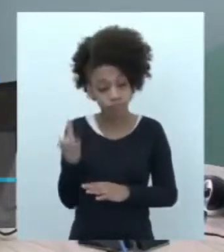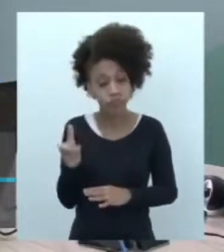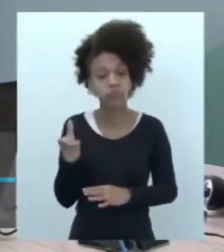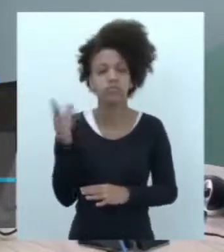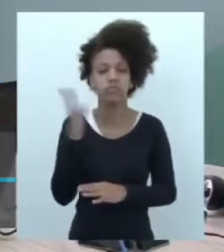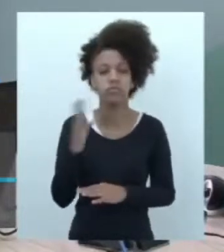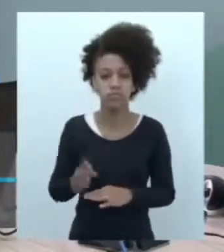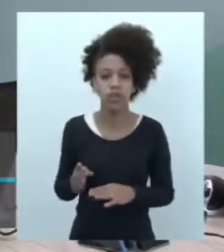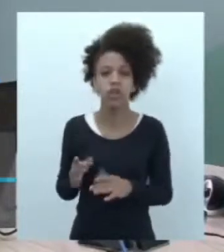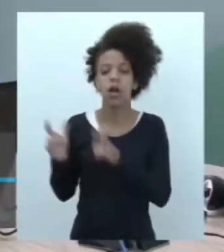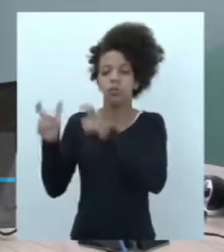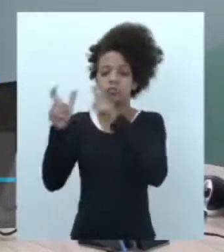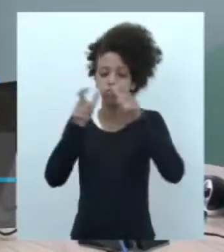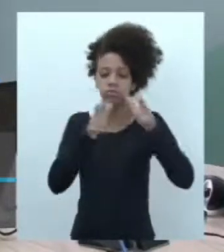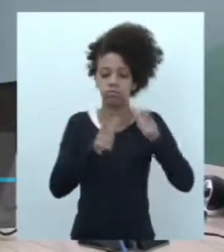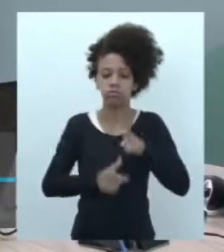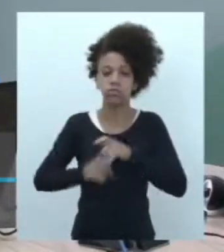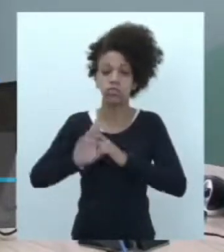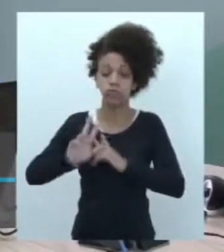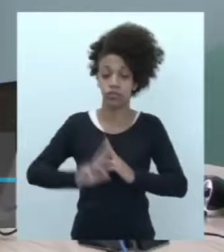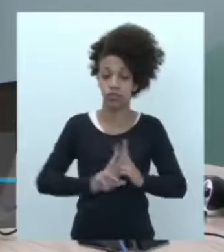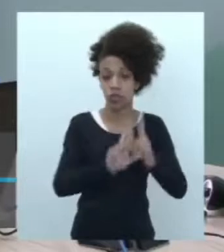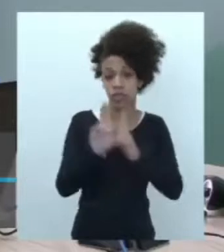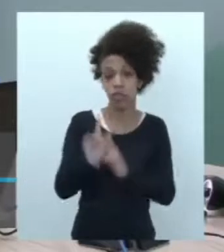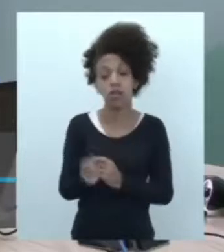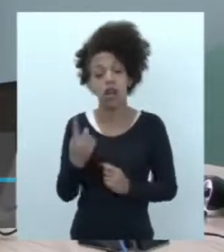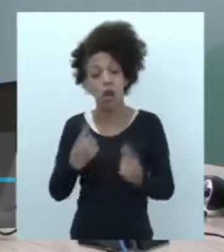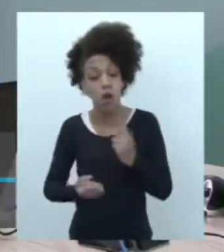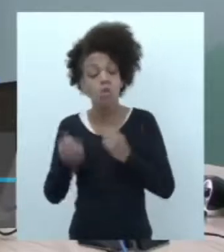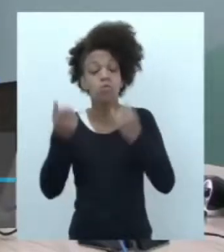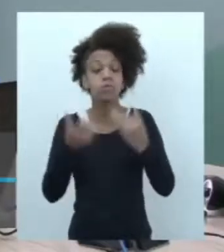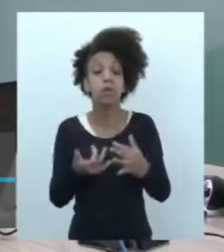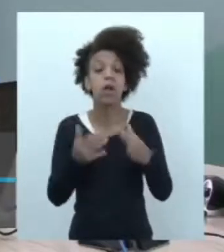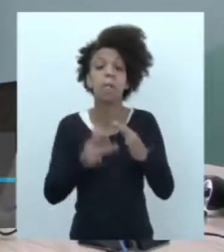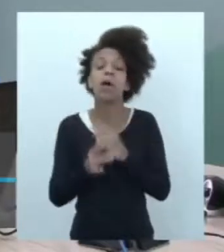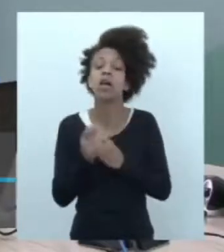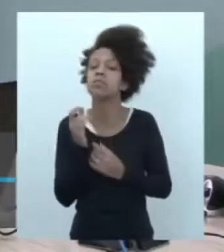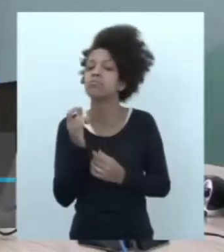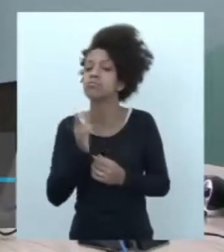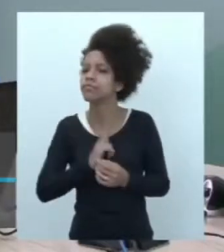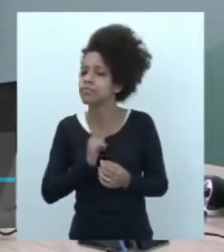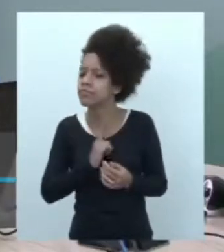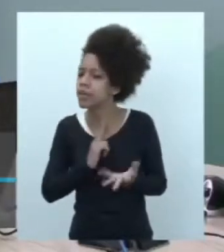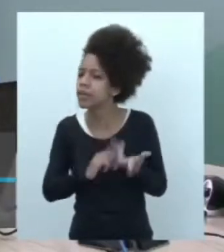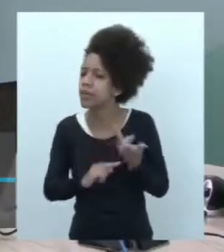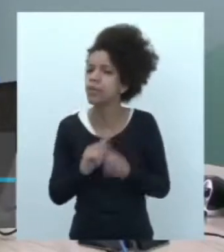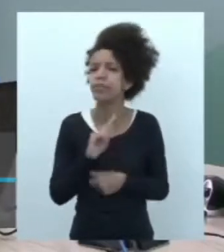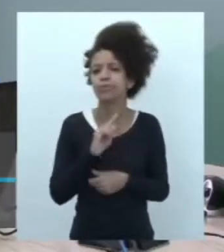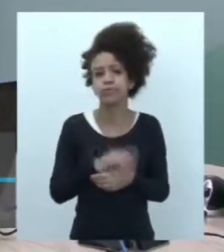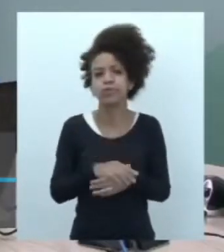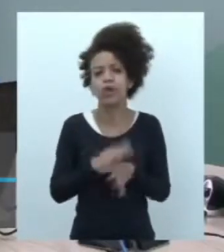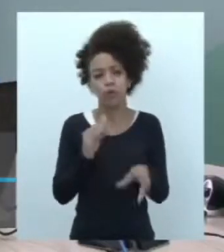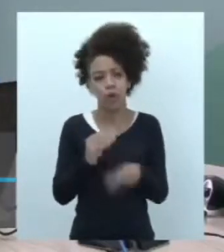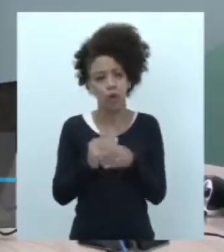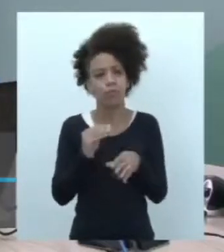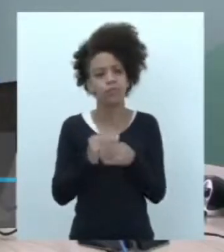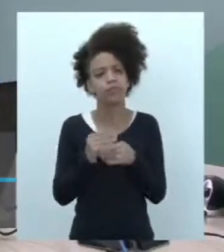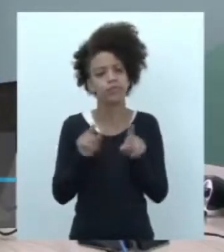diferentes povos. Alguns a gente citou aqui, mas nós temos tantos outros com contribuições